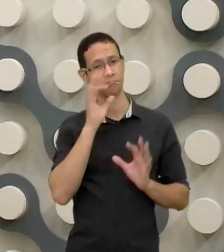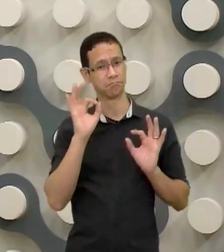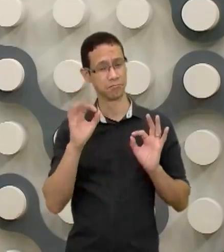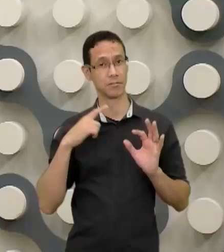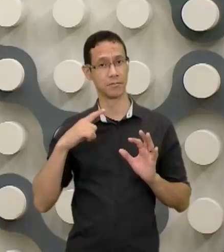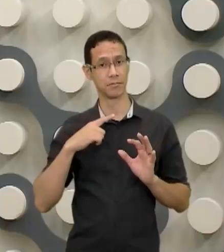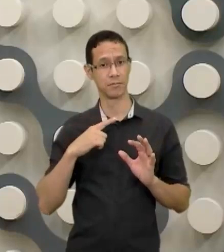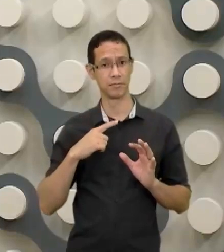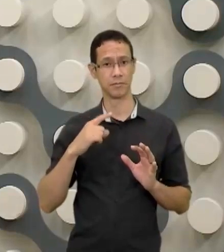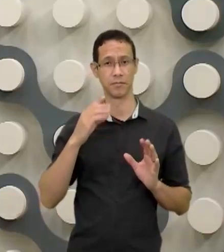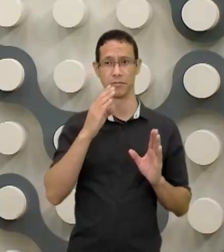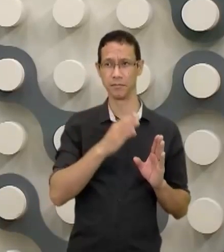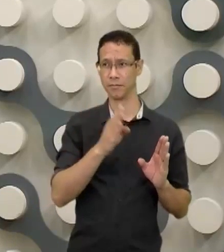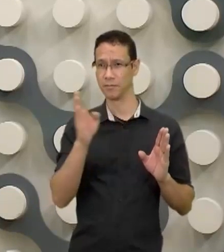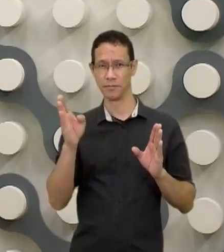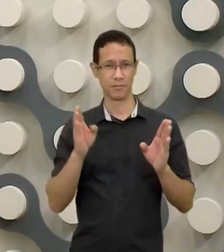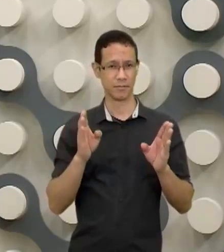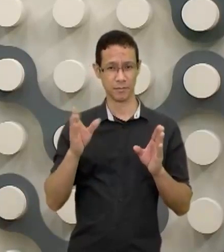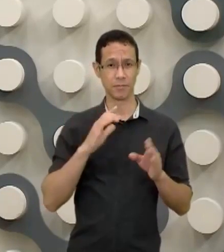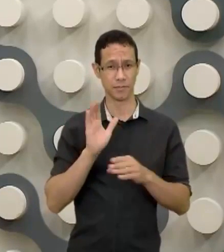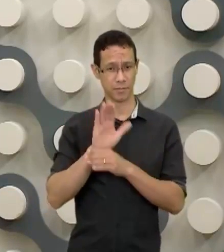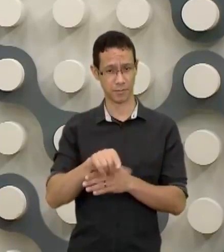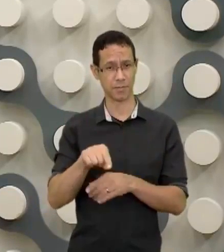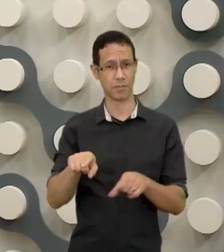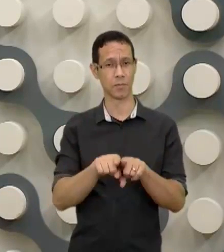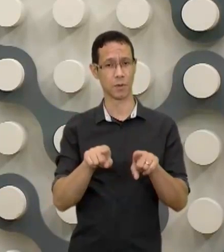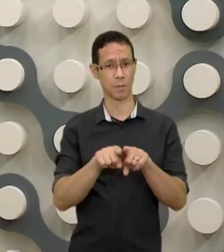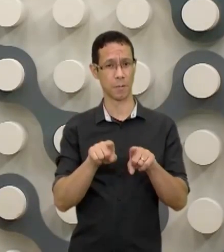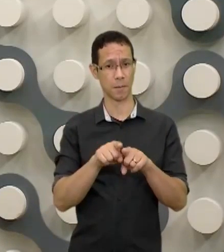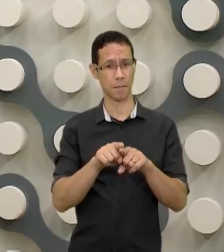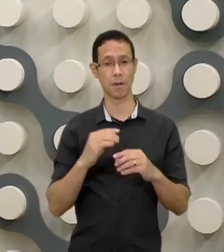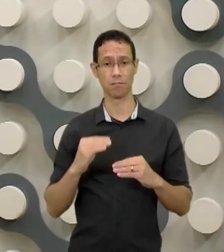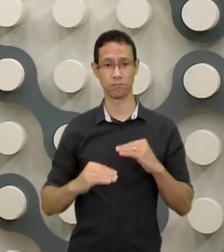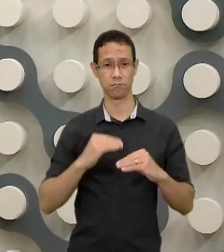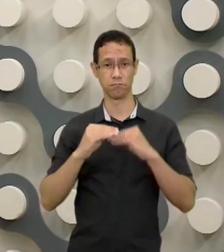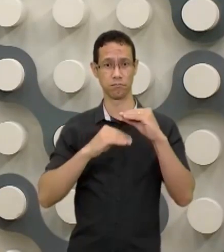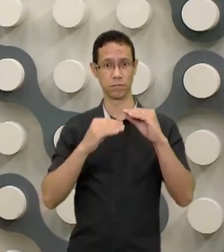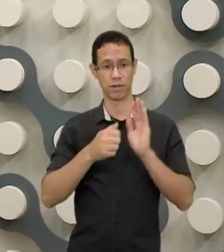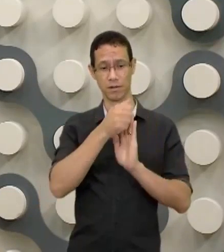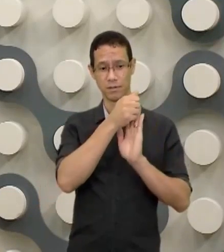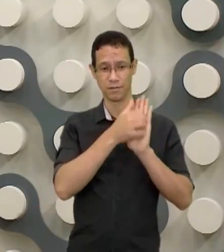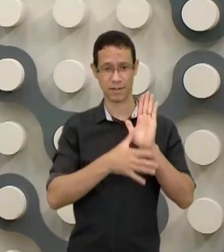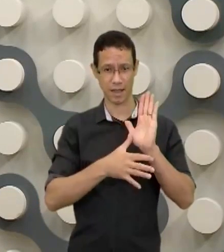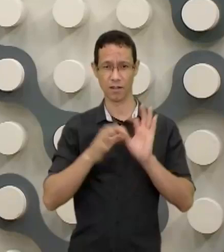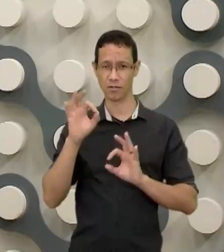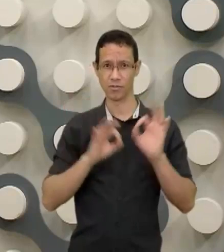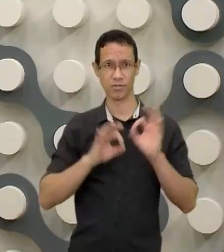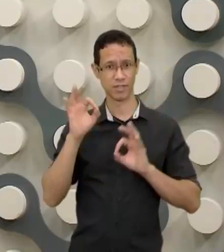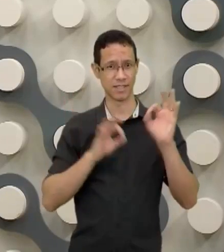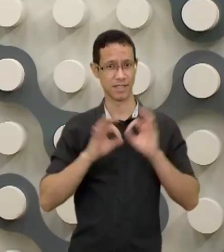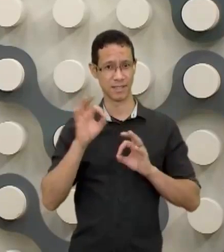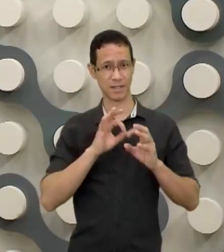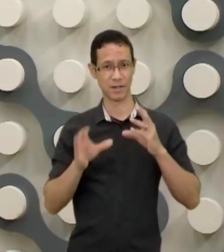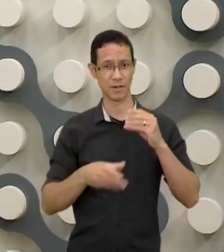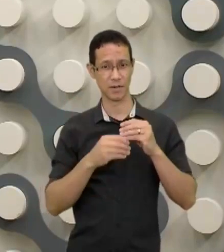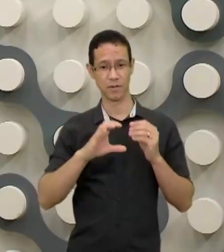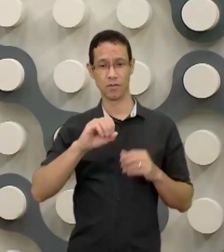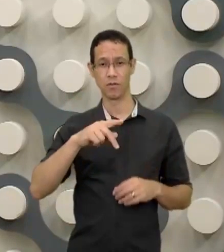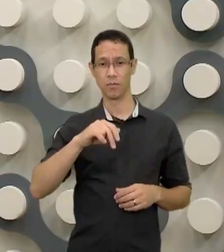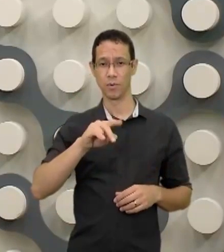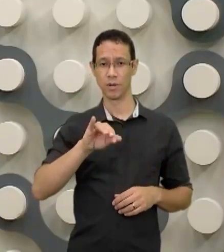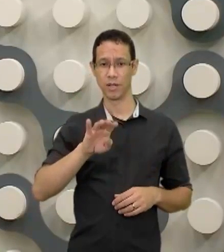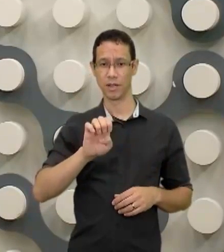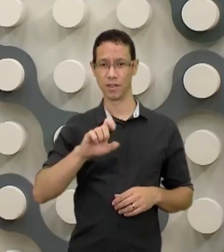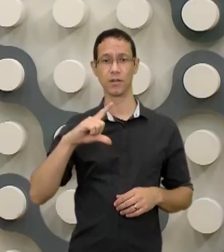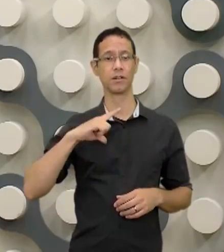2 itinerários, né, ajudando nesse aqui também, mas o bacana é que quando a gente constrói uma atividade, elabora uma atividade em um componente, sempre